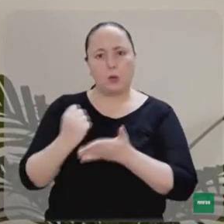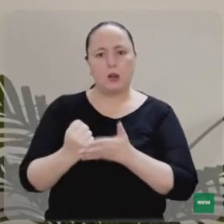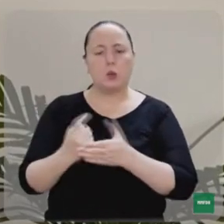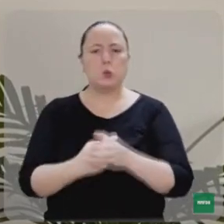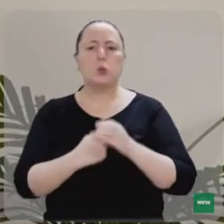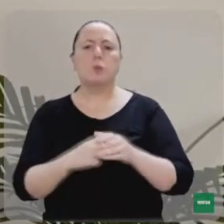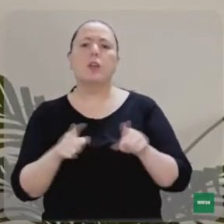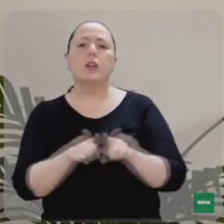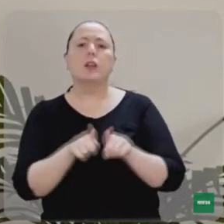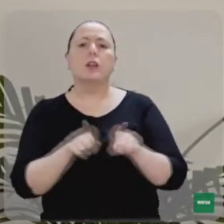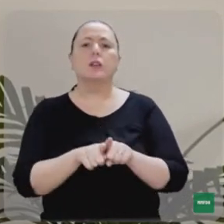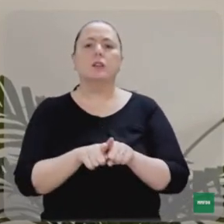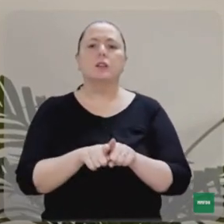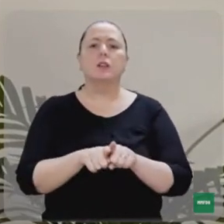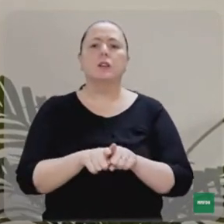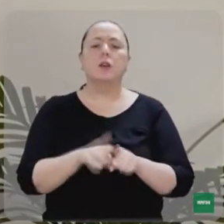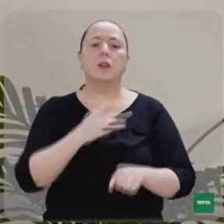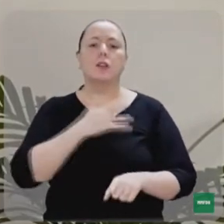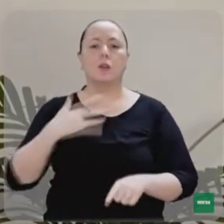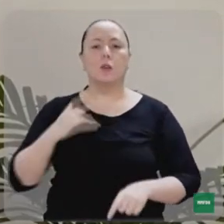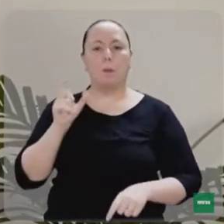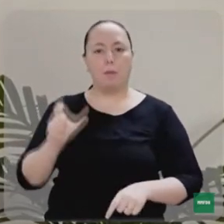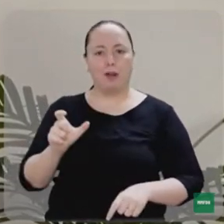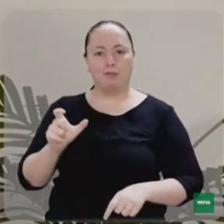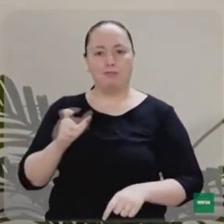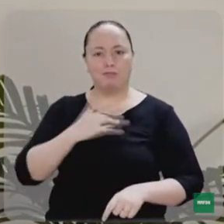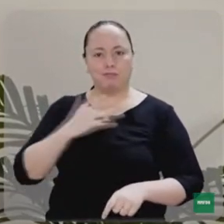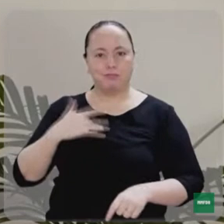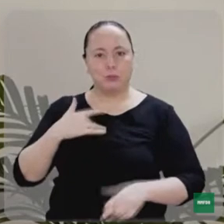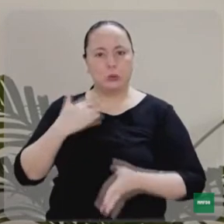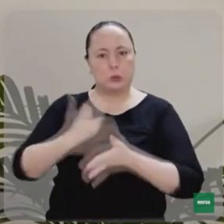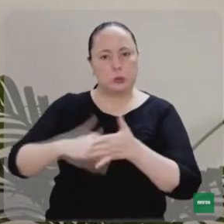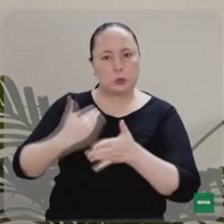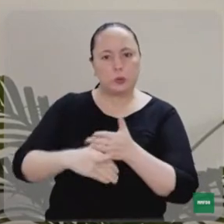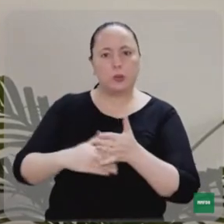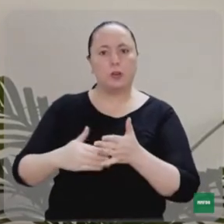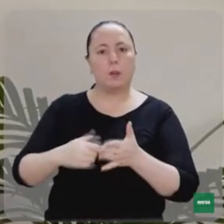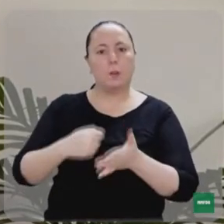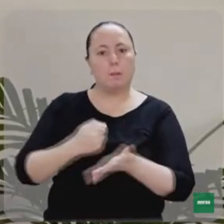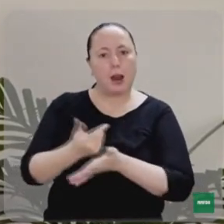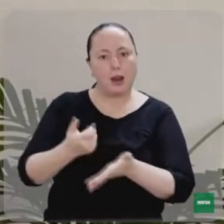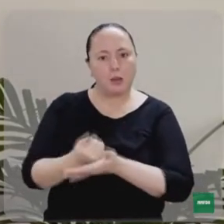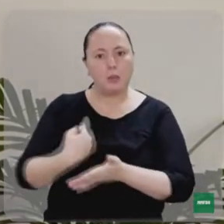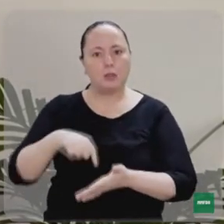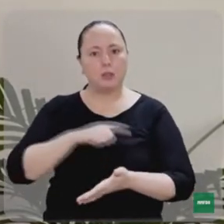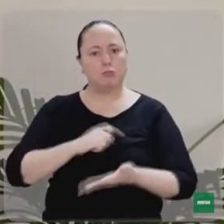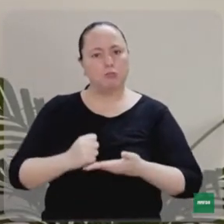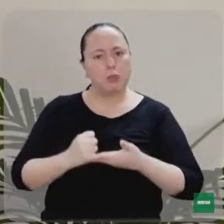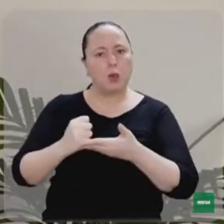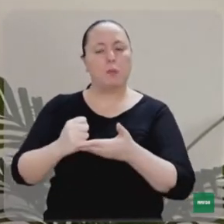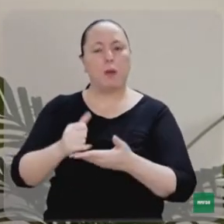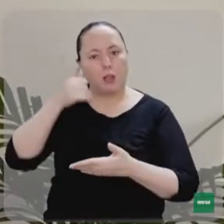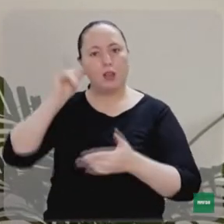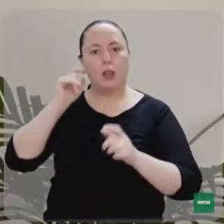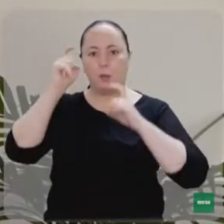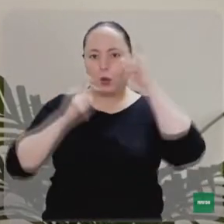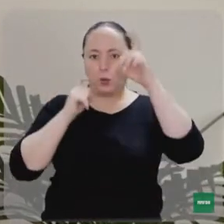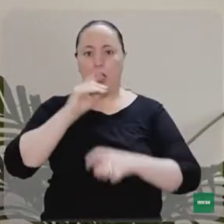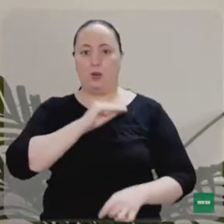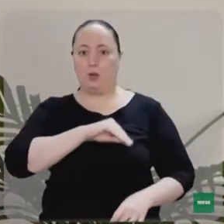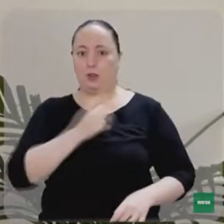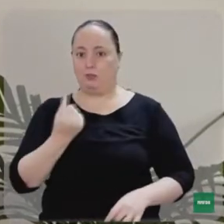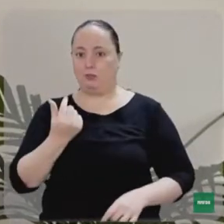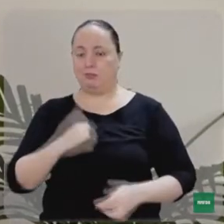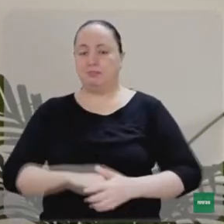contrato suspenso e também isentar o plano de saúde odontológico que é descontado deles da folha de pagamento para eles não se preocuparem da